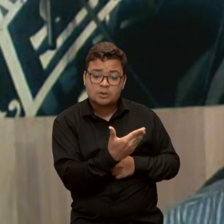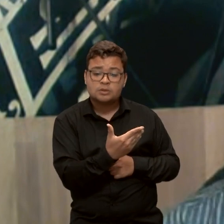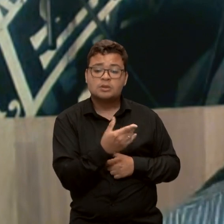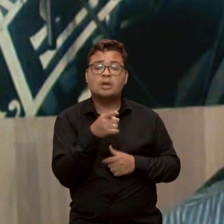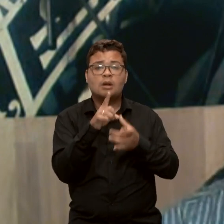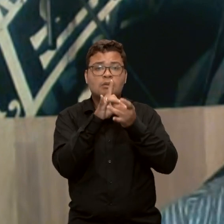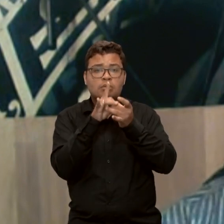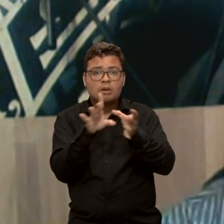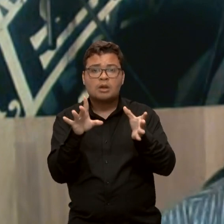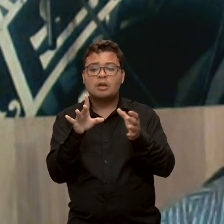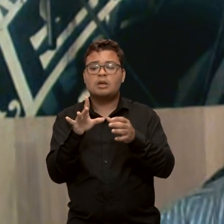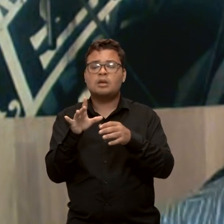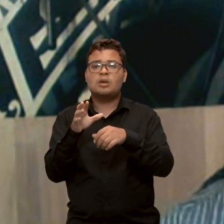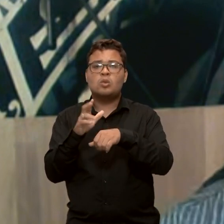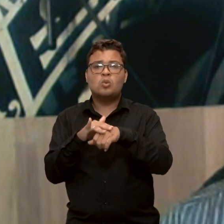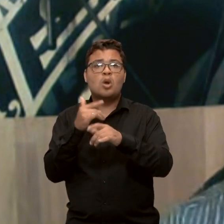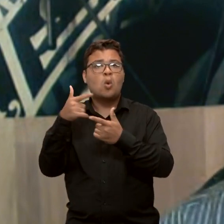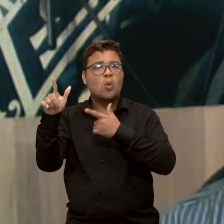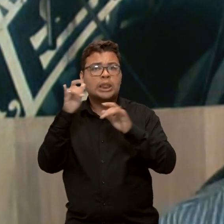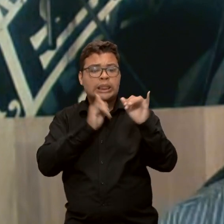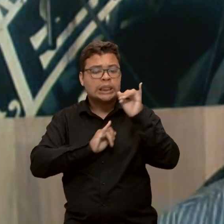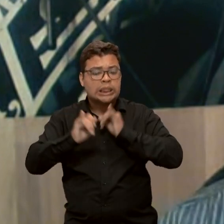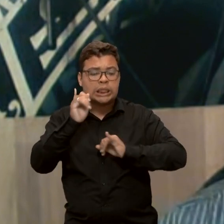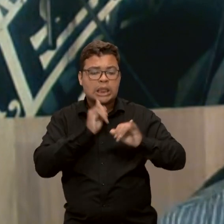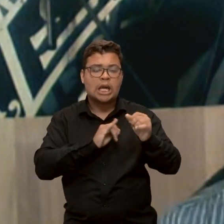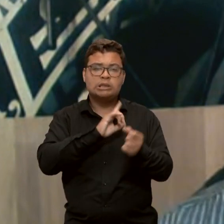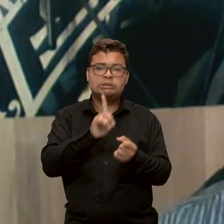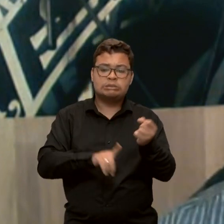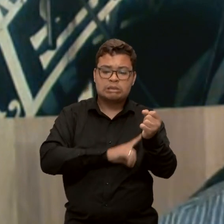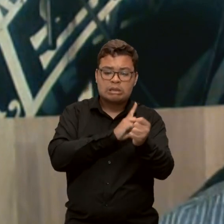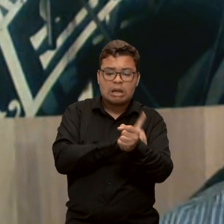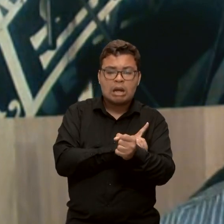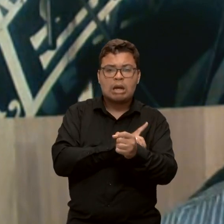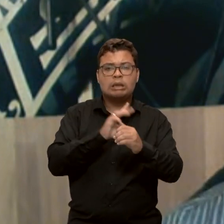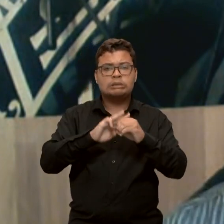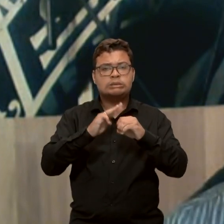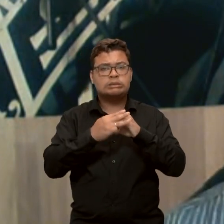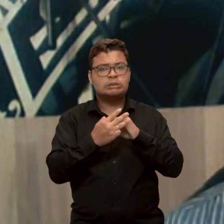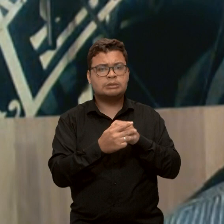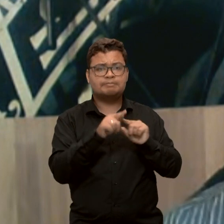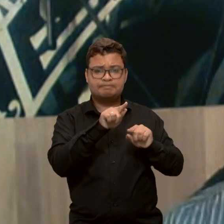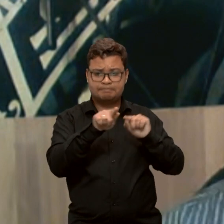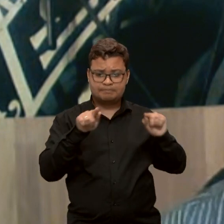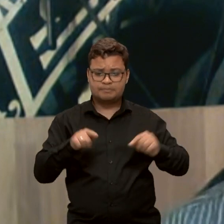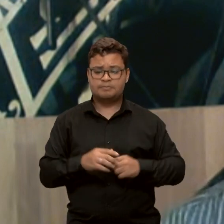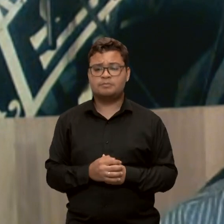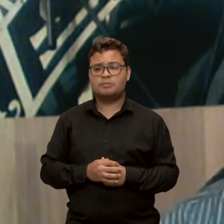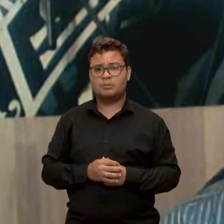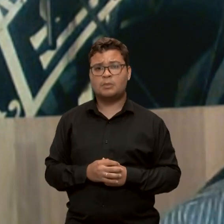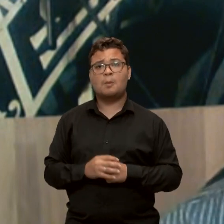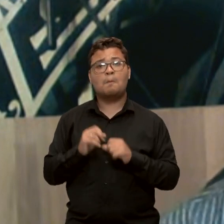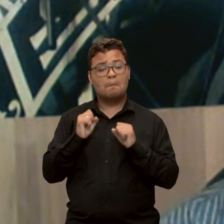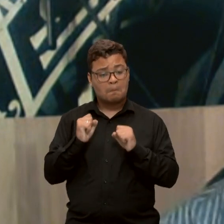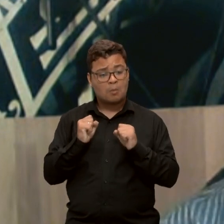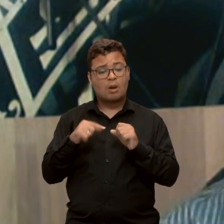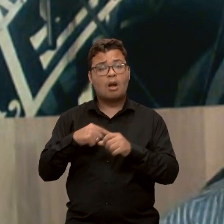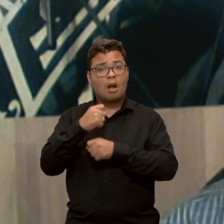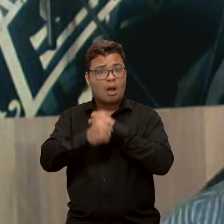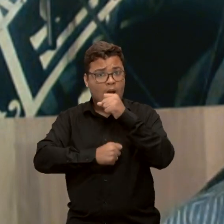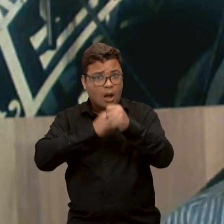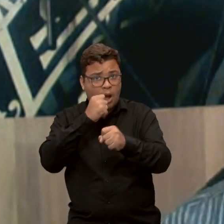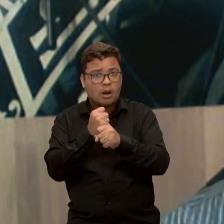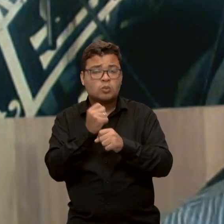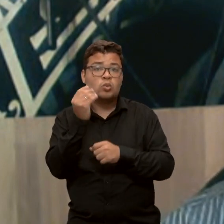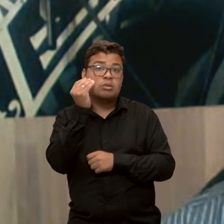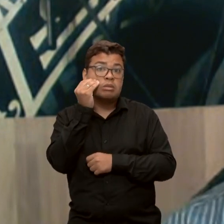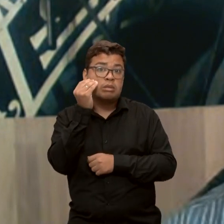quantas pessoas já tinham anticorpos contra Covid. E a gente pediu autorização também para essas